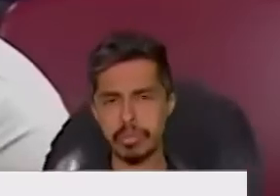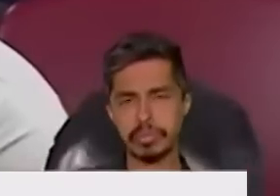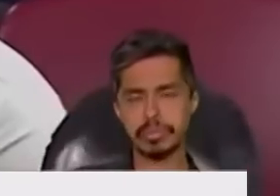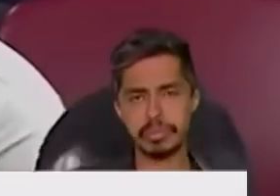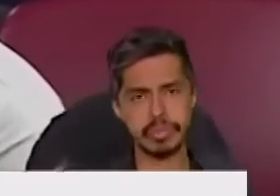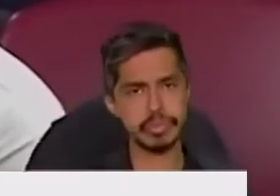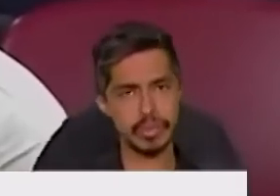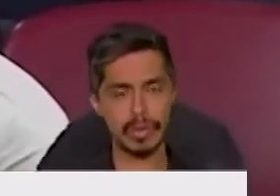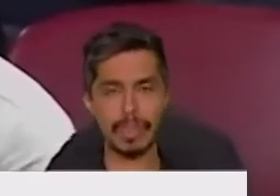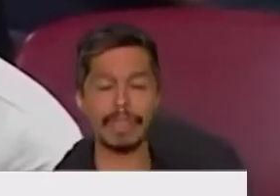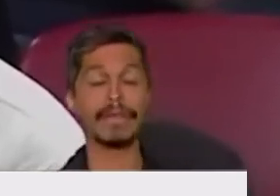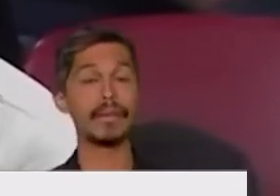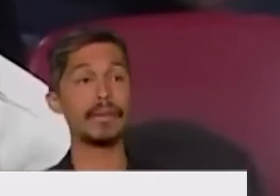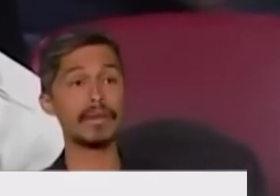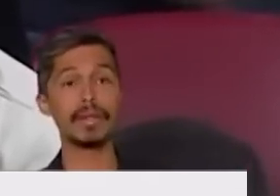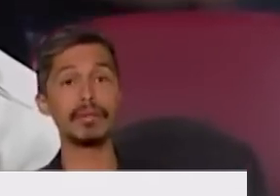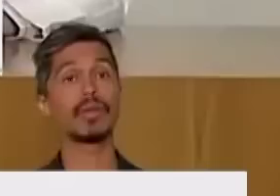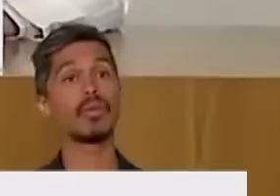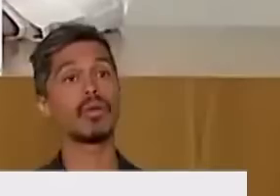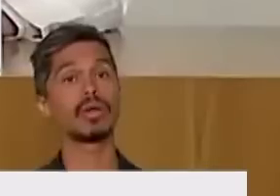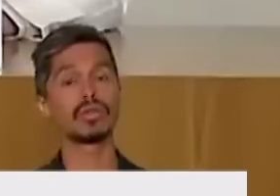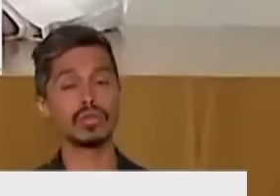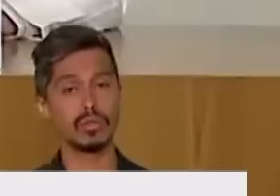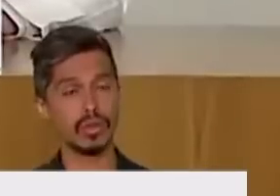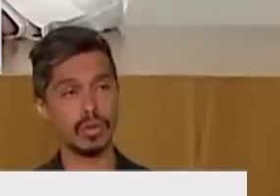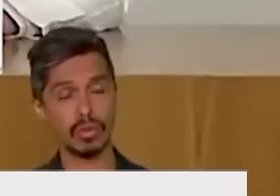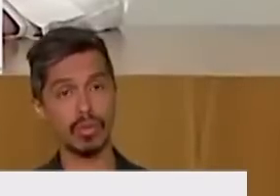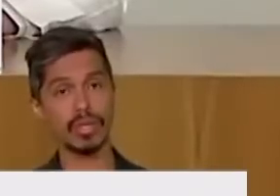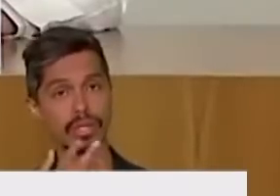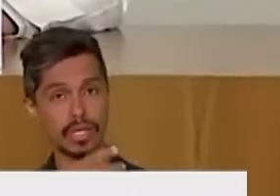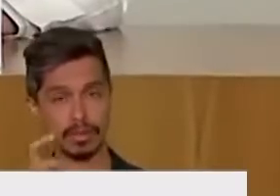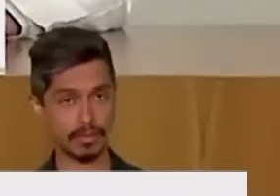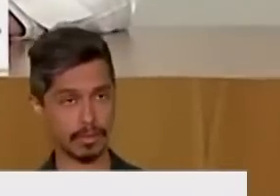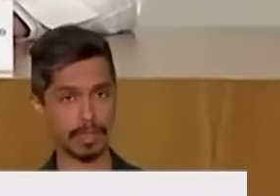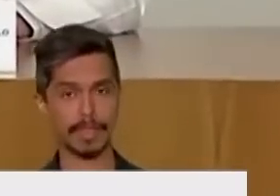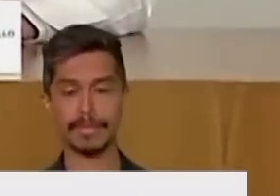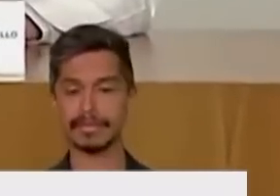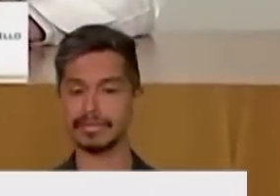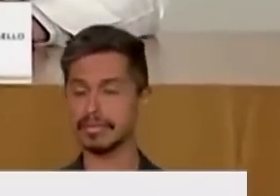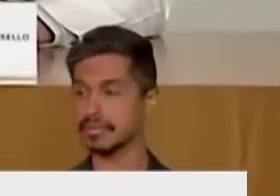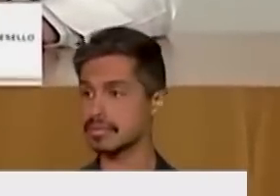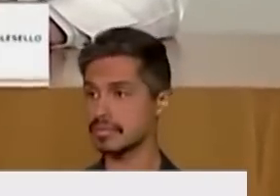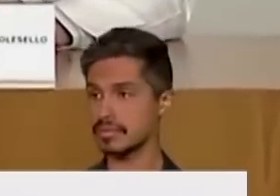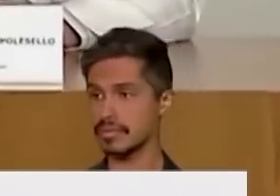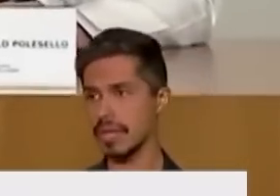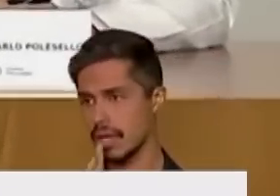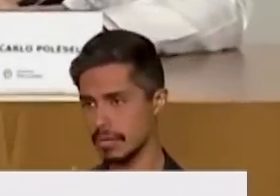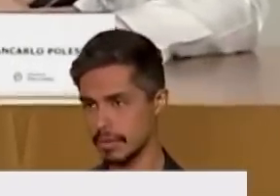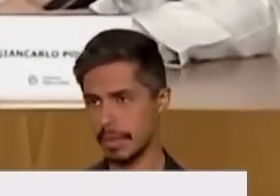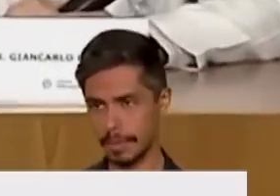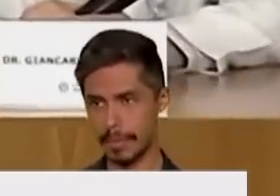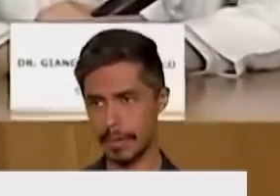médicos envolvidos nessa equipe. Dos médicos, o Giancarlo responde, Ana, infecção. Dos